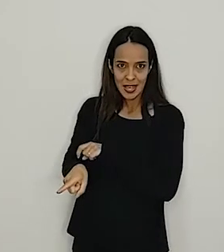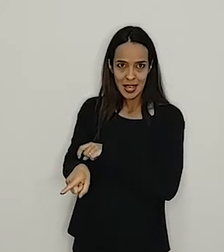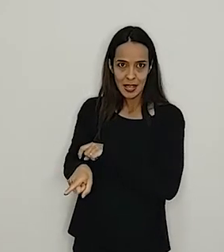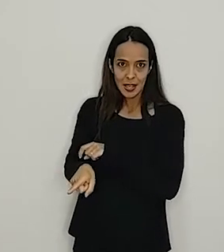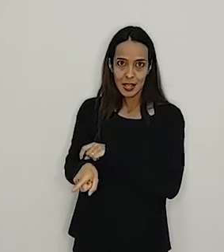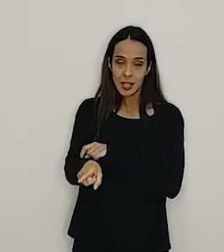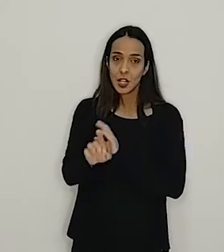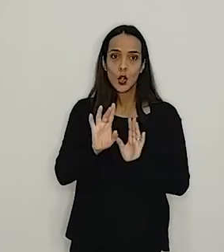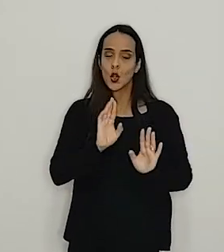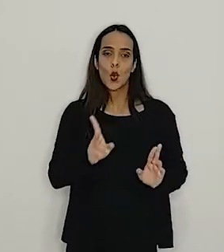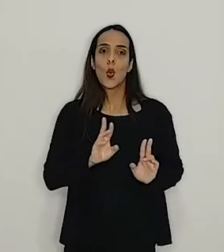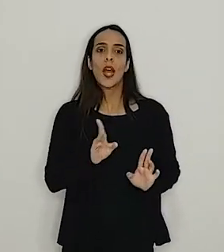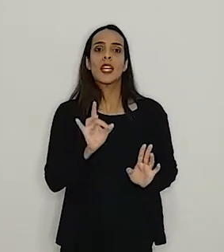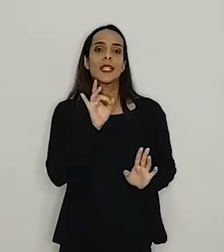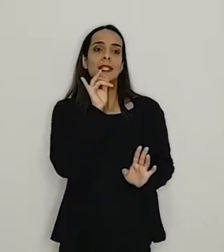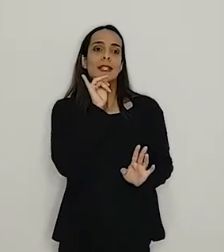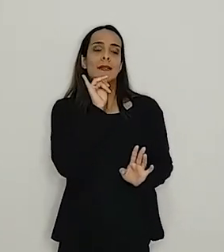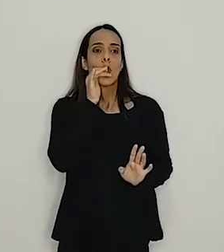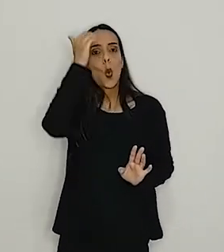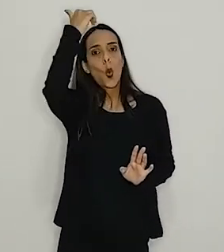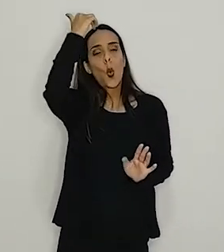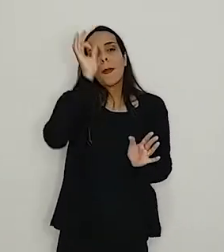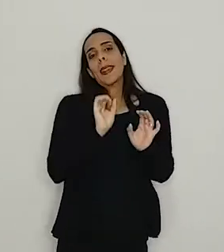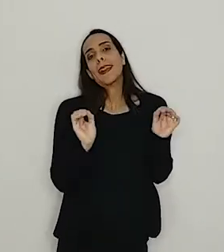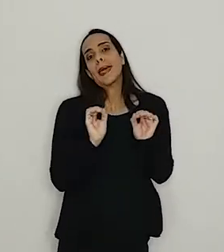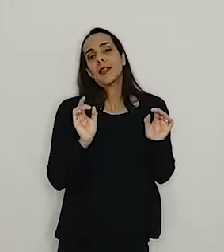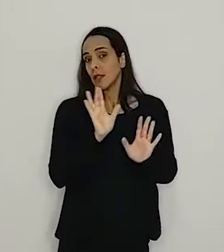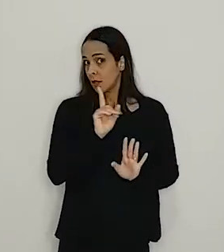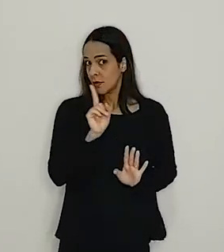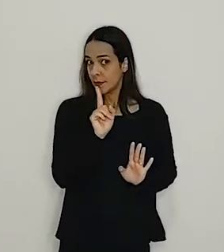não permitindo que ele também se coloque no lugar de vítima, né?